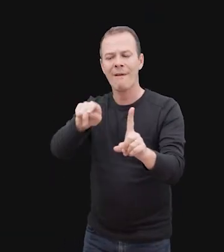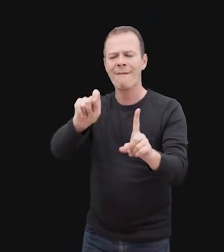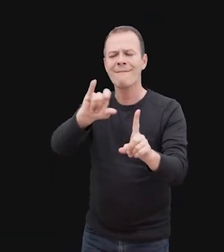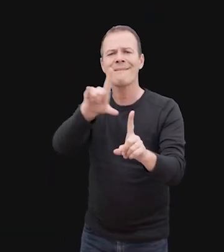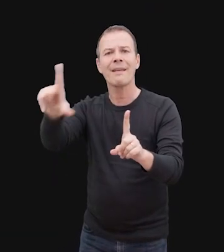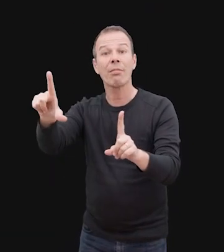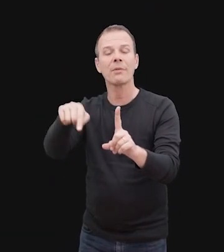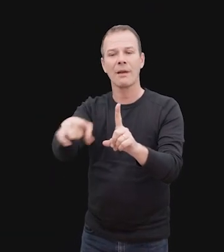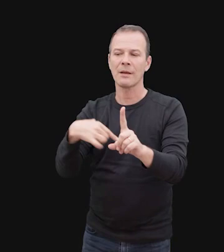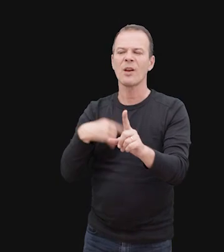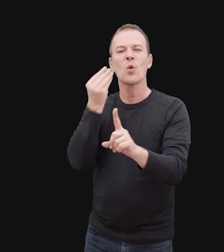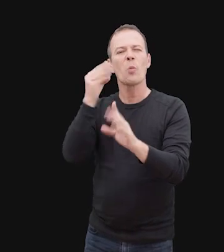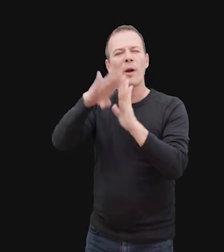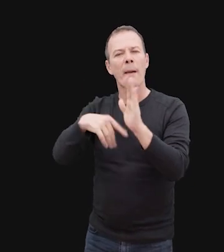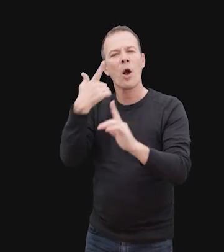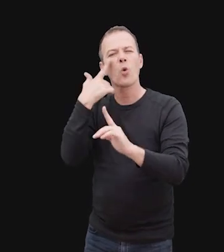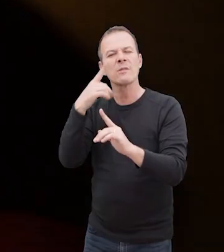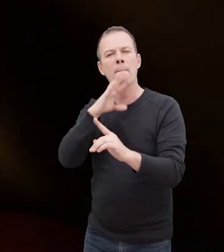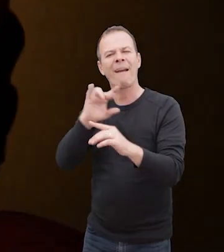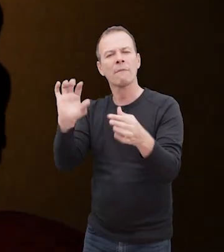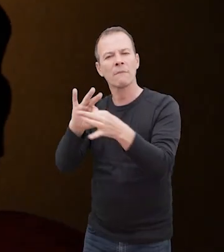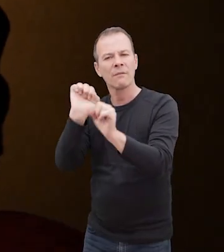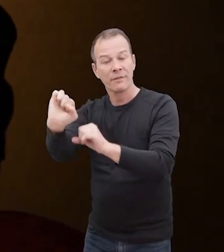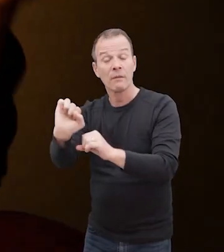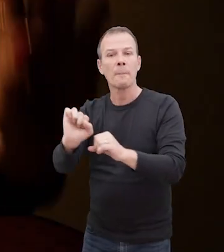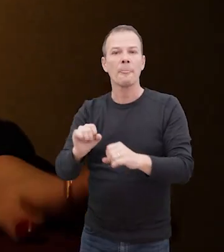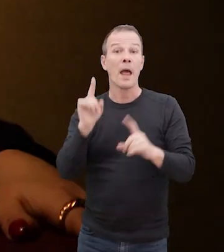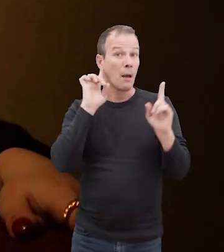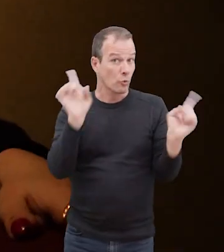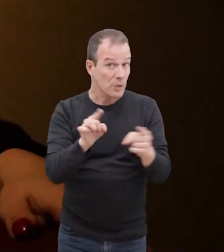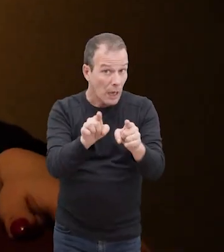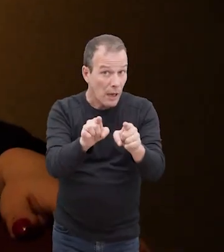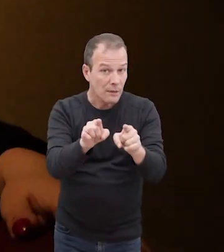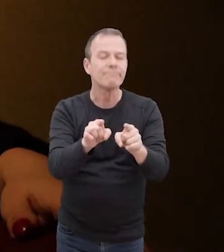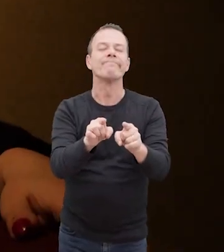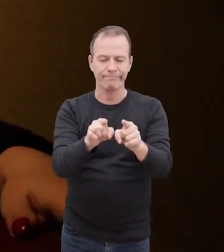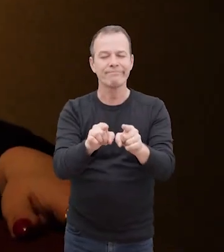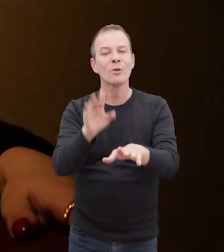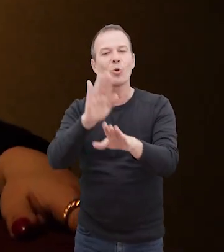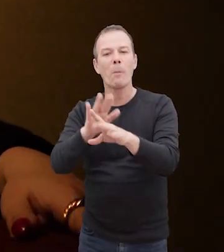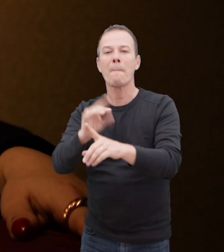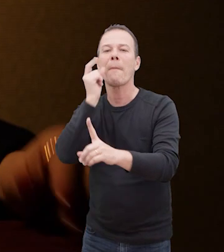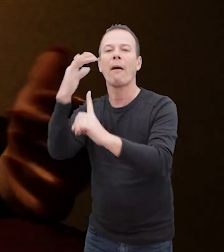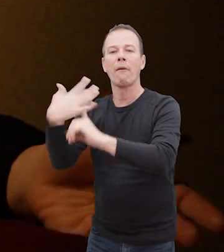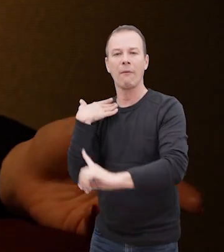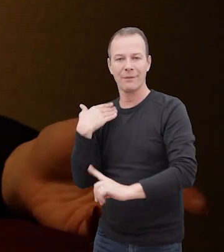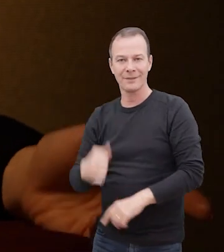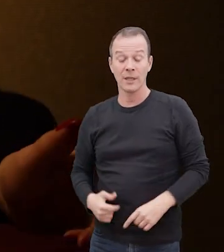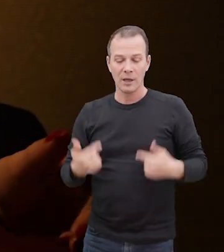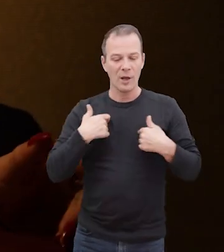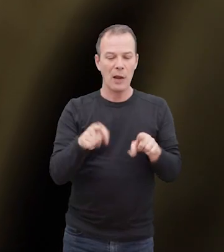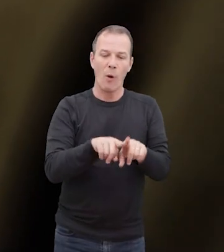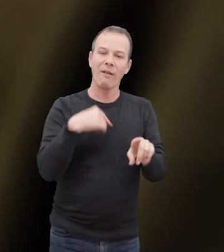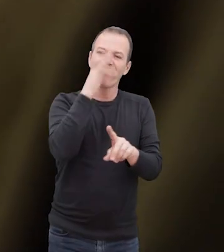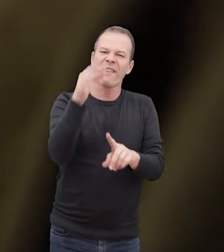nós conhecemos de How I Met Your Mother. A música, essa, veio do meu pai. Sou da família